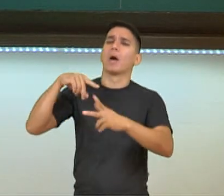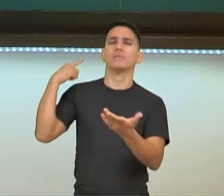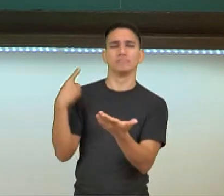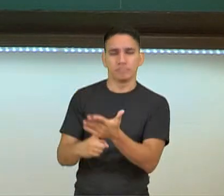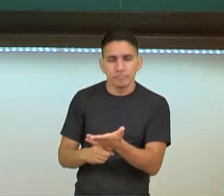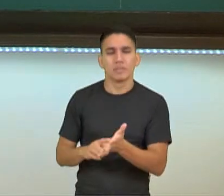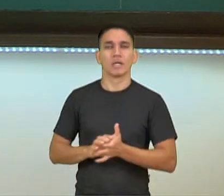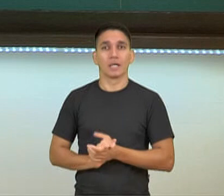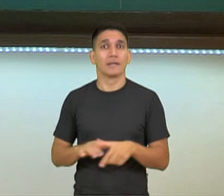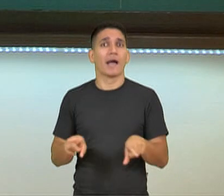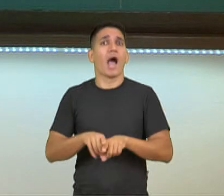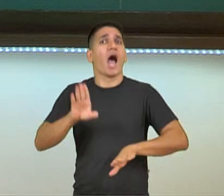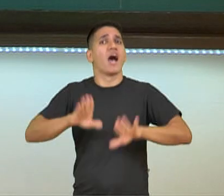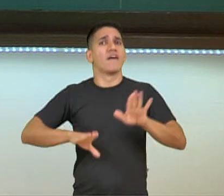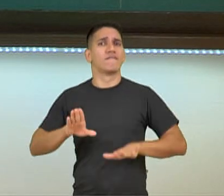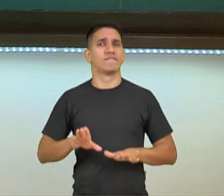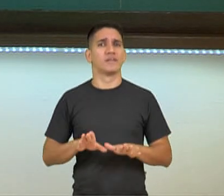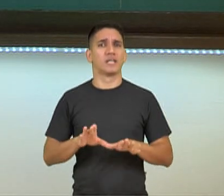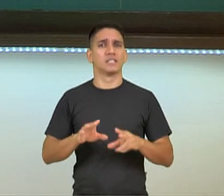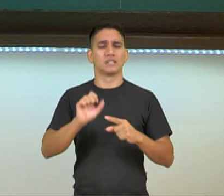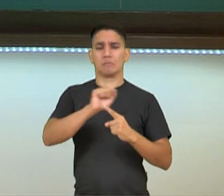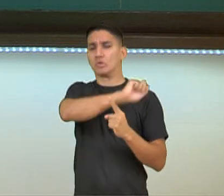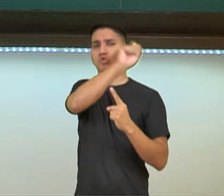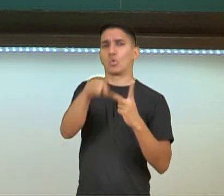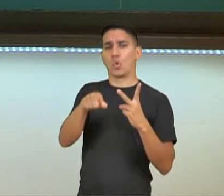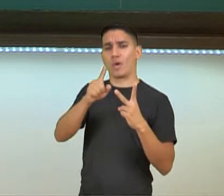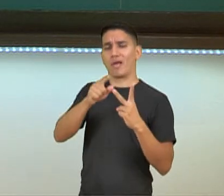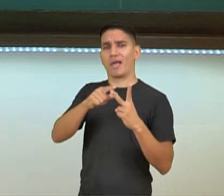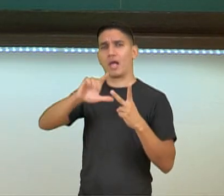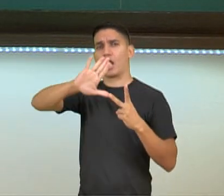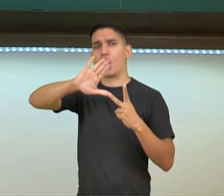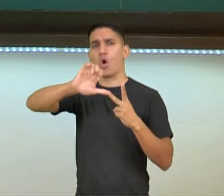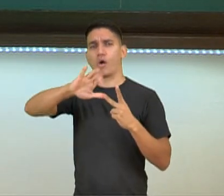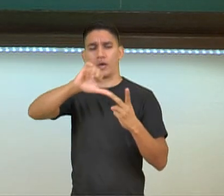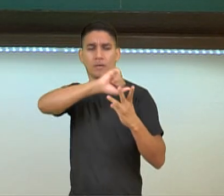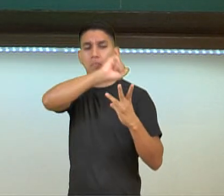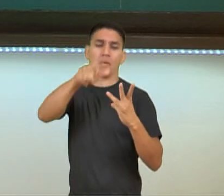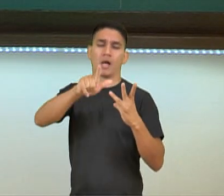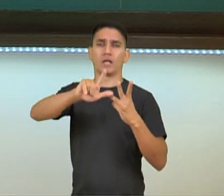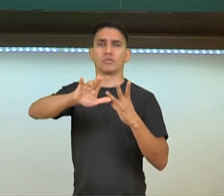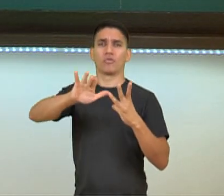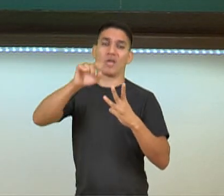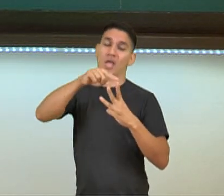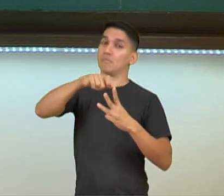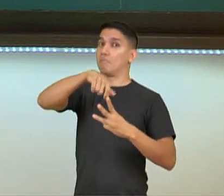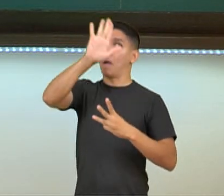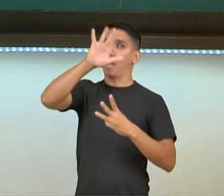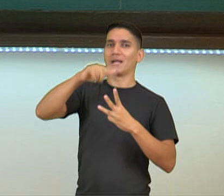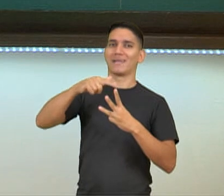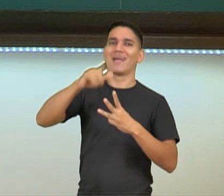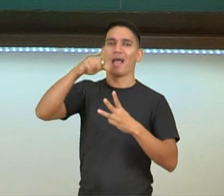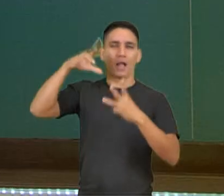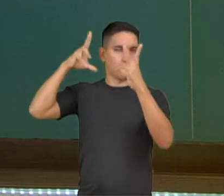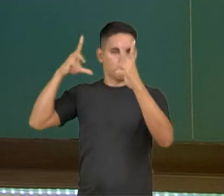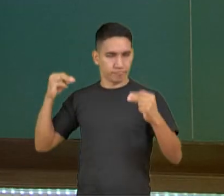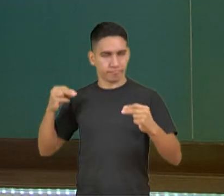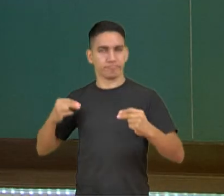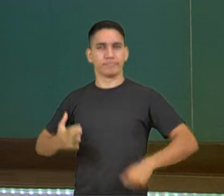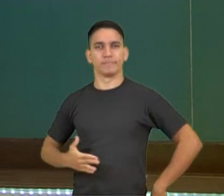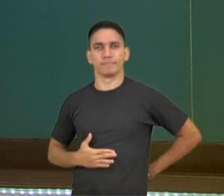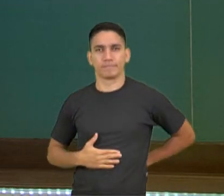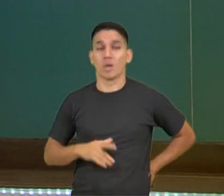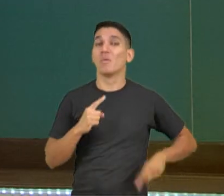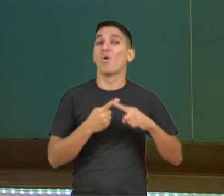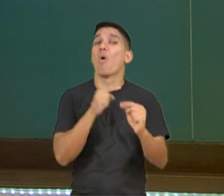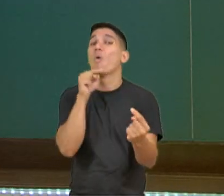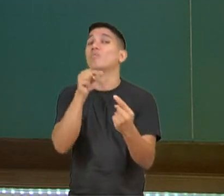vezes ultrapassando o poder dos outros cônsules. A república vai ser mantida, porque o objetivo de Napoleão Bonaparte